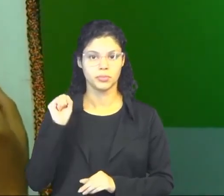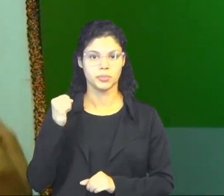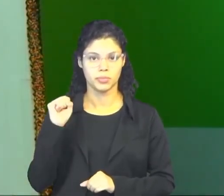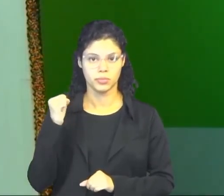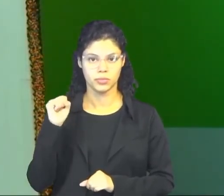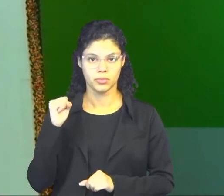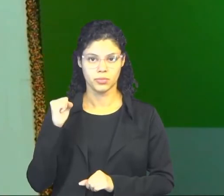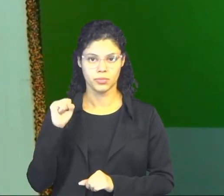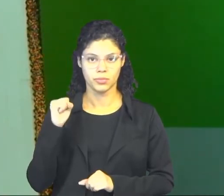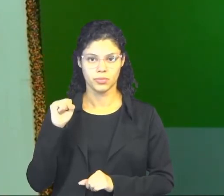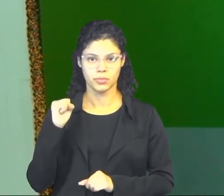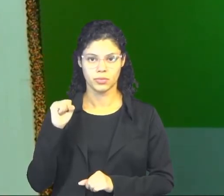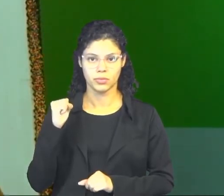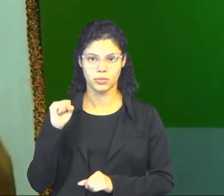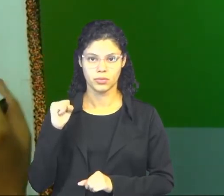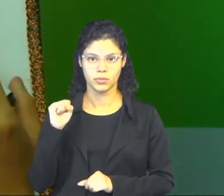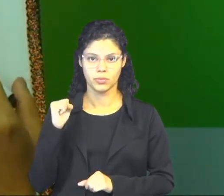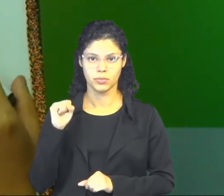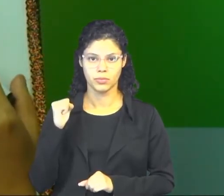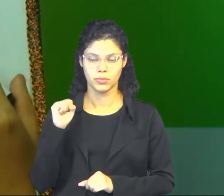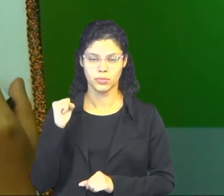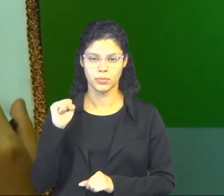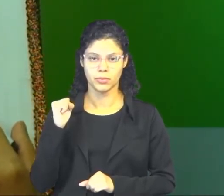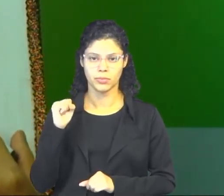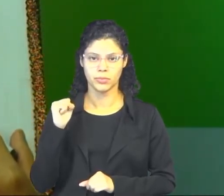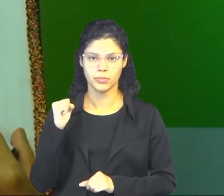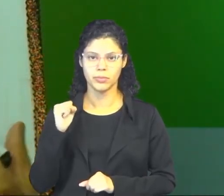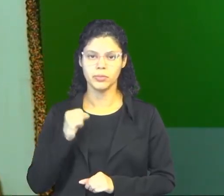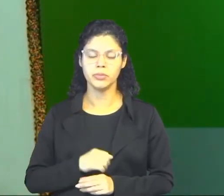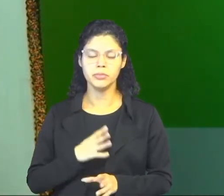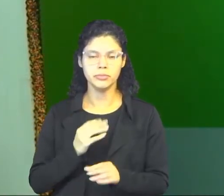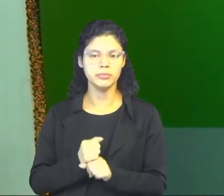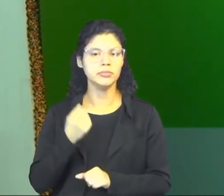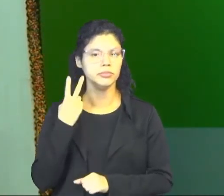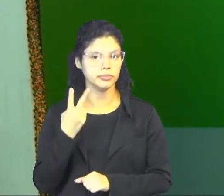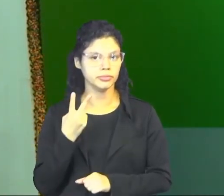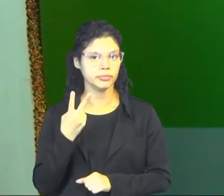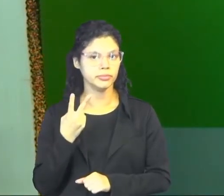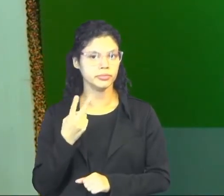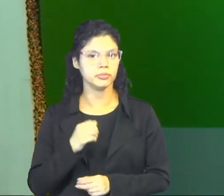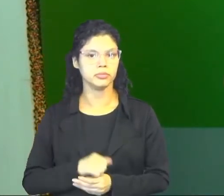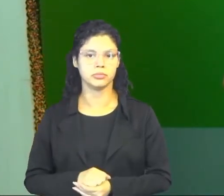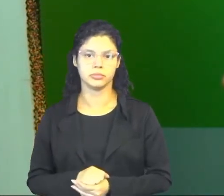1 mais 7, tanto faz. Eu tenho 8 mais 2.